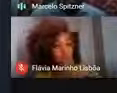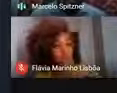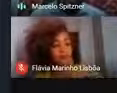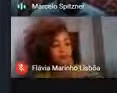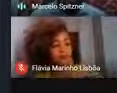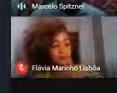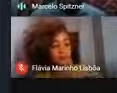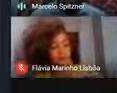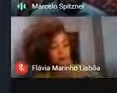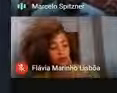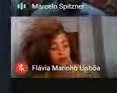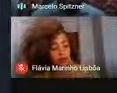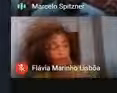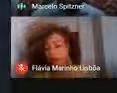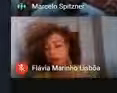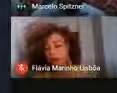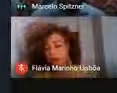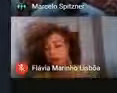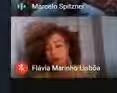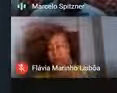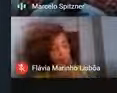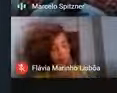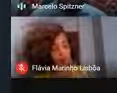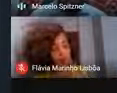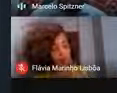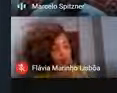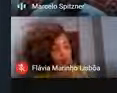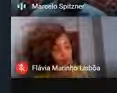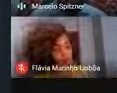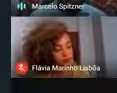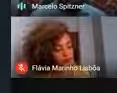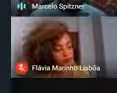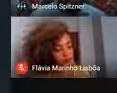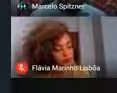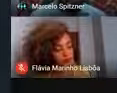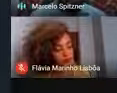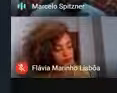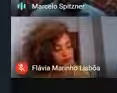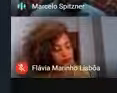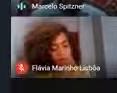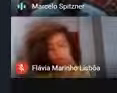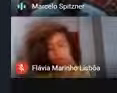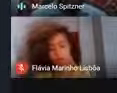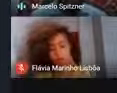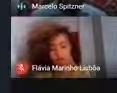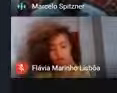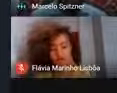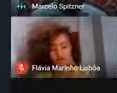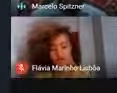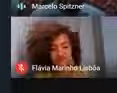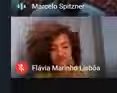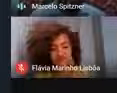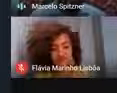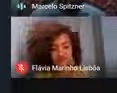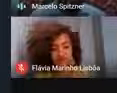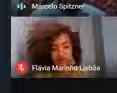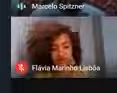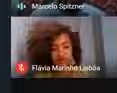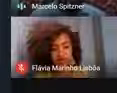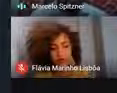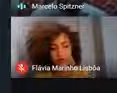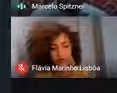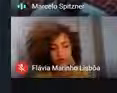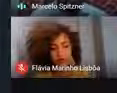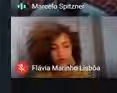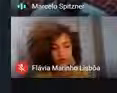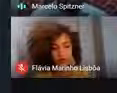influenciada por sua ancestralidade negra, desde cedo se pôs à luta, enfrentou desafios, superou obstáculos